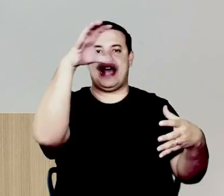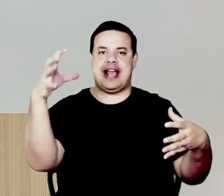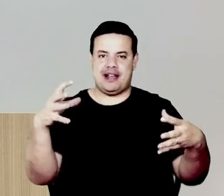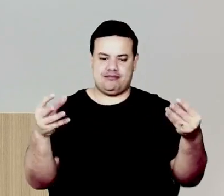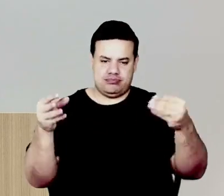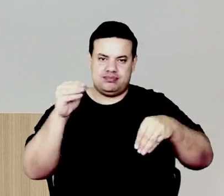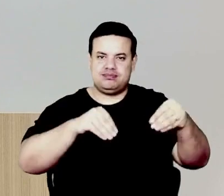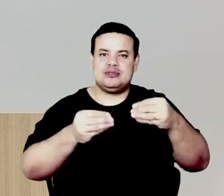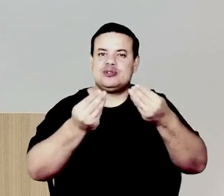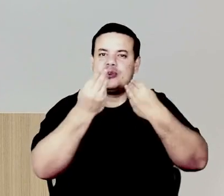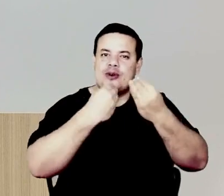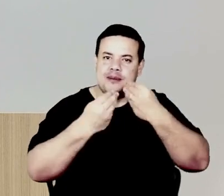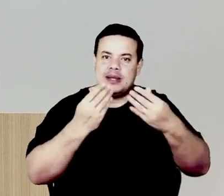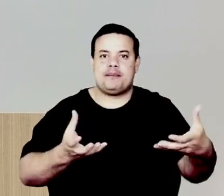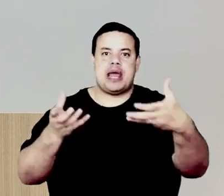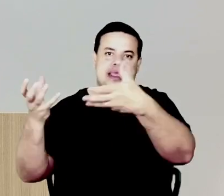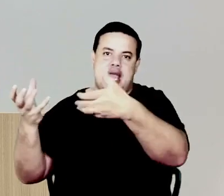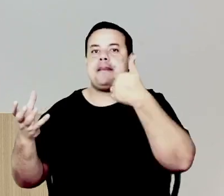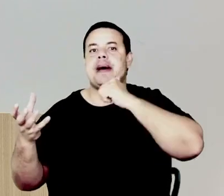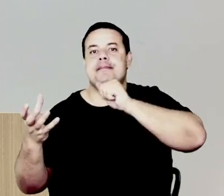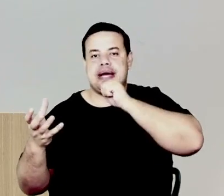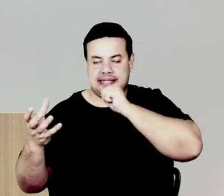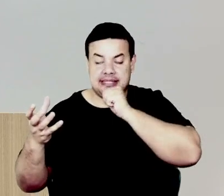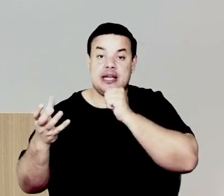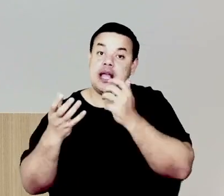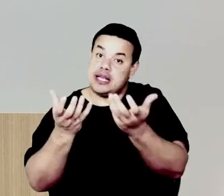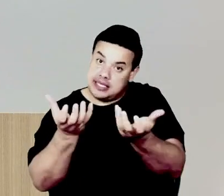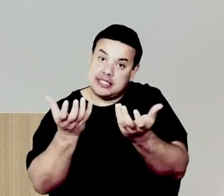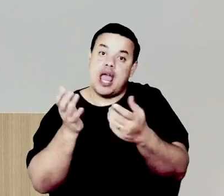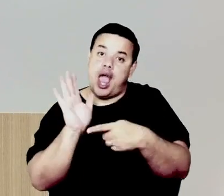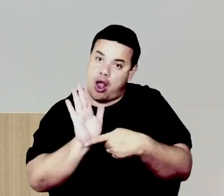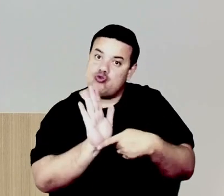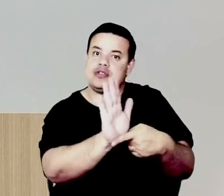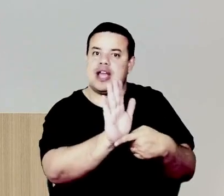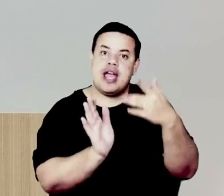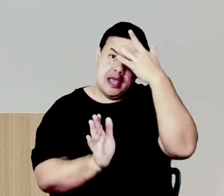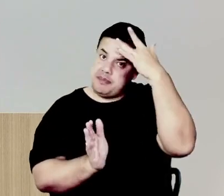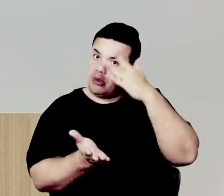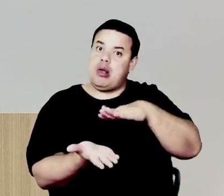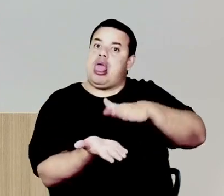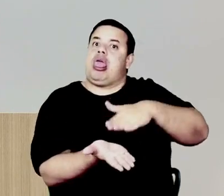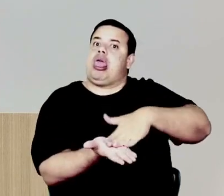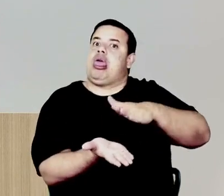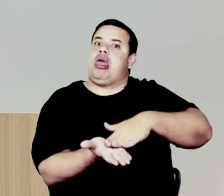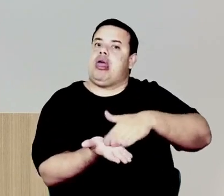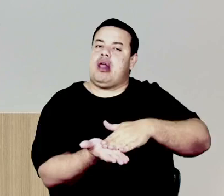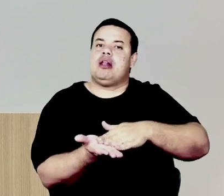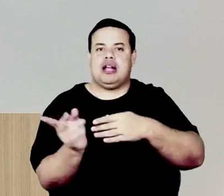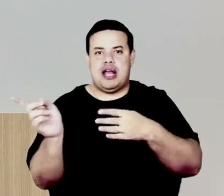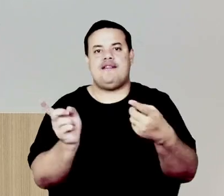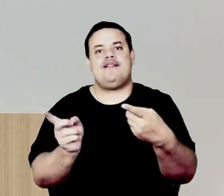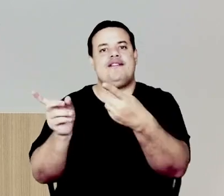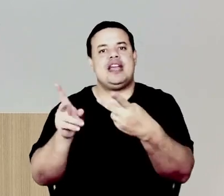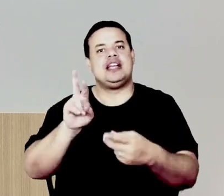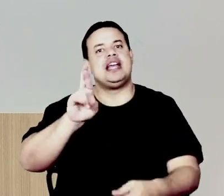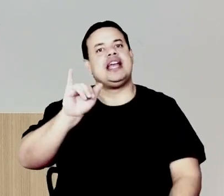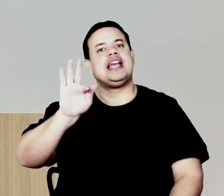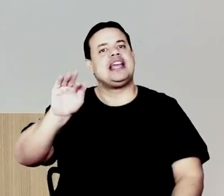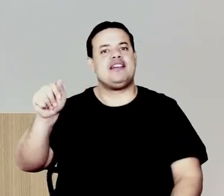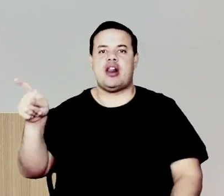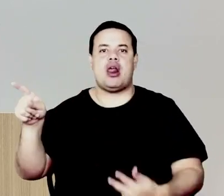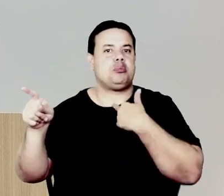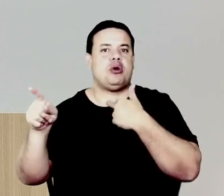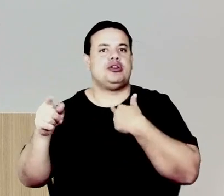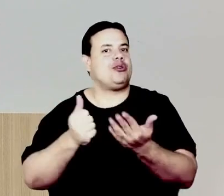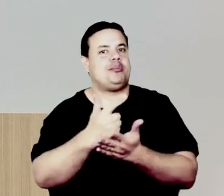tanto cobram, e na hora de comprar um número de rifa, não podem. A rifa fica disponível ali na Agrovet,